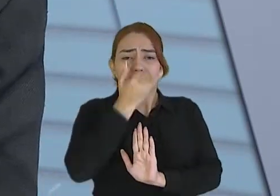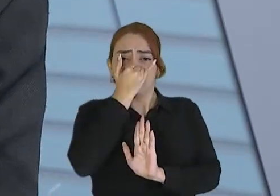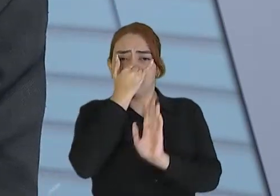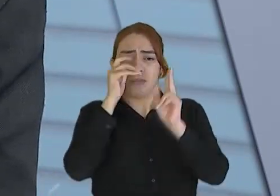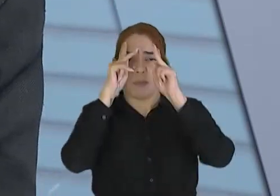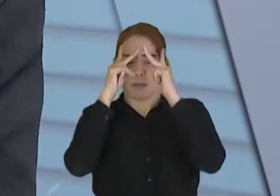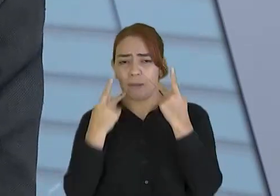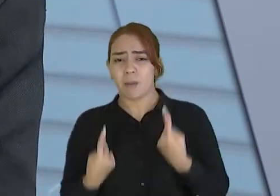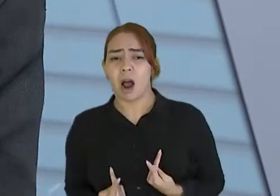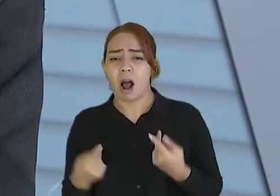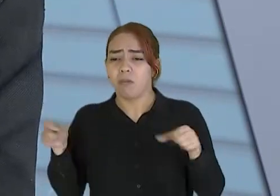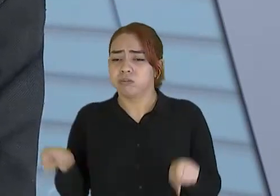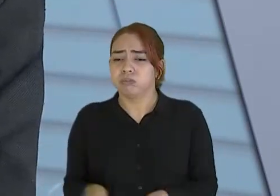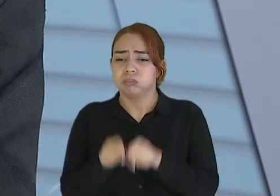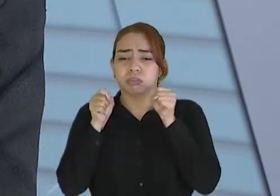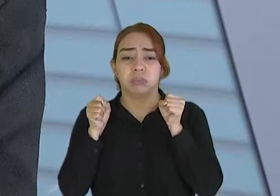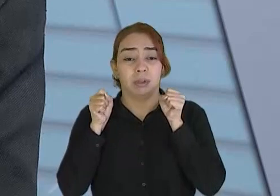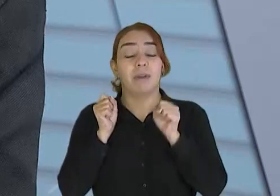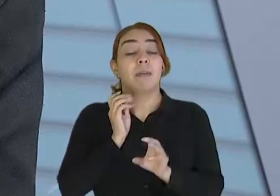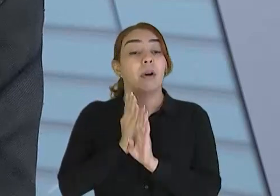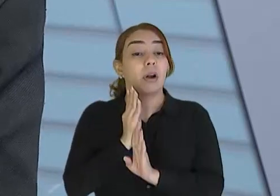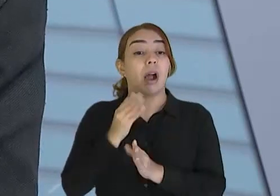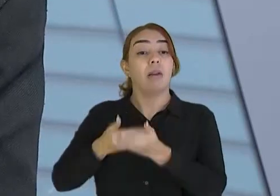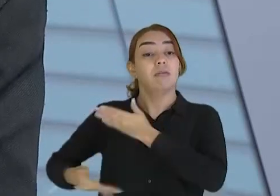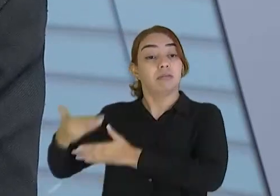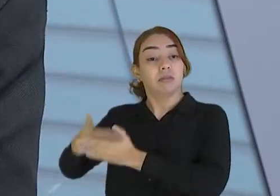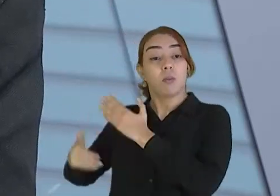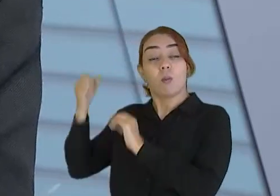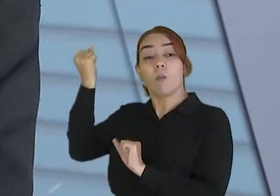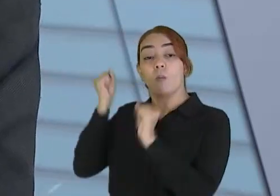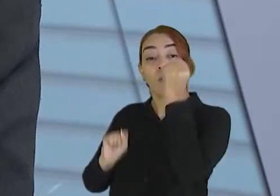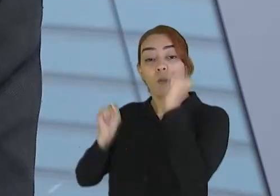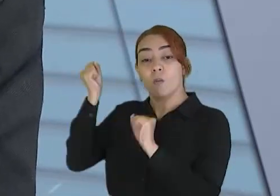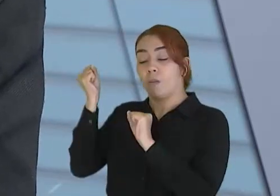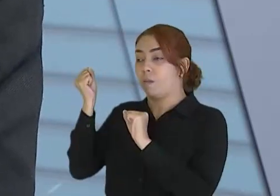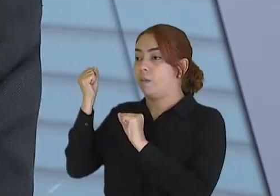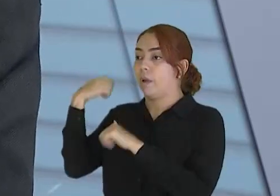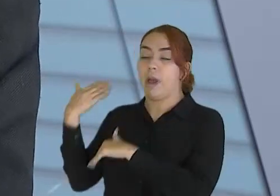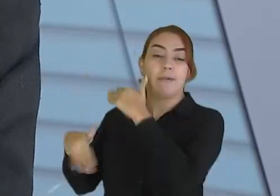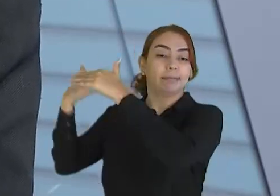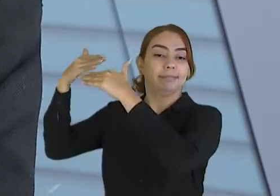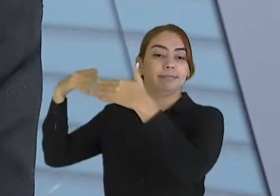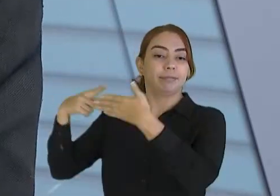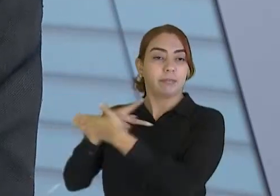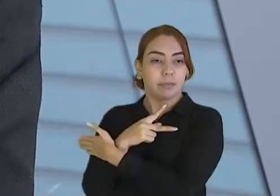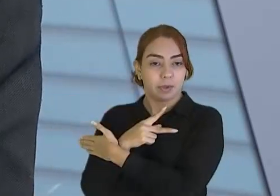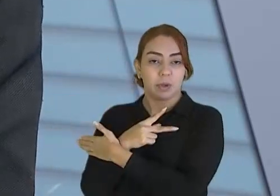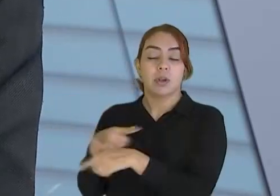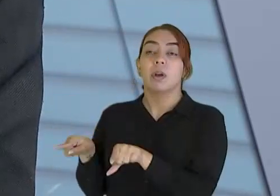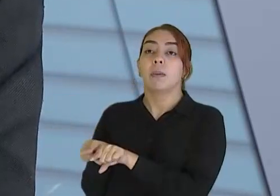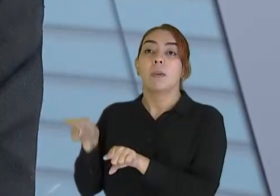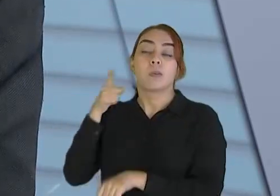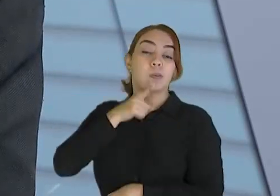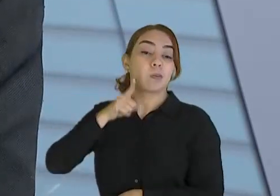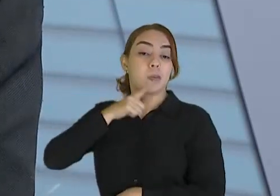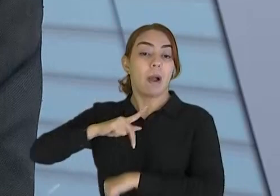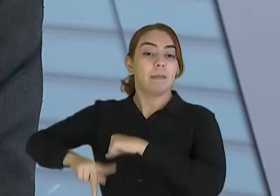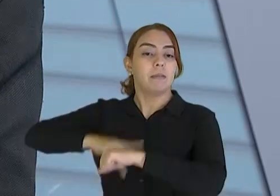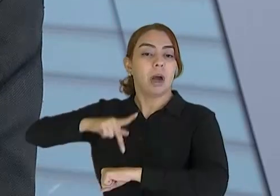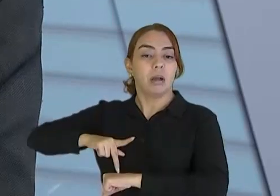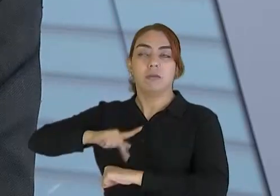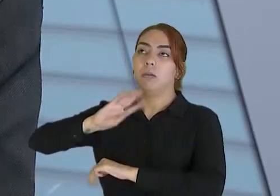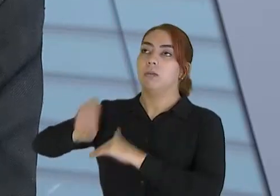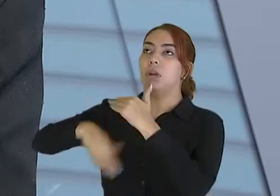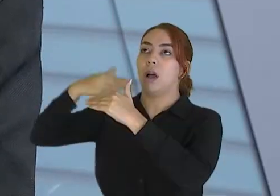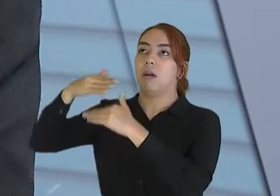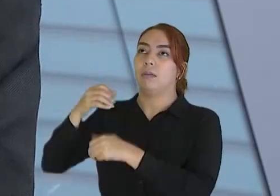notadamente a partir da Revolução Industrial, aí vem o boom do chamado American Dream, né? E